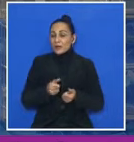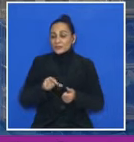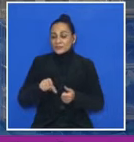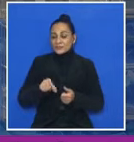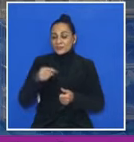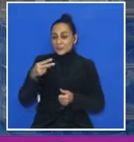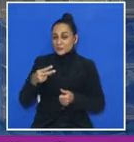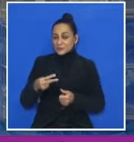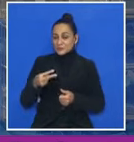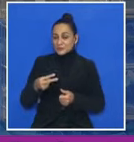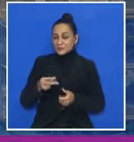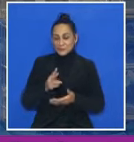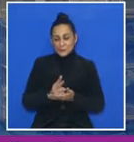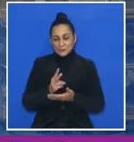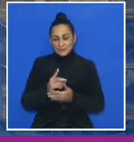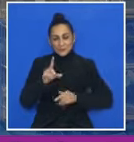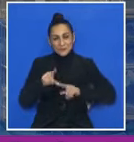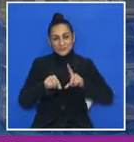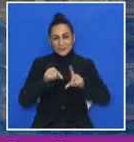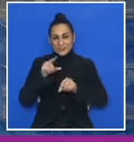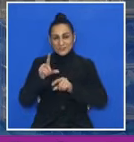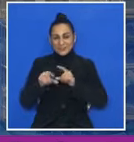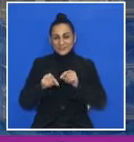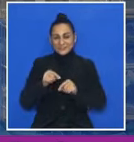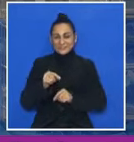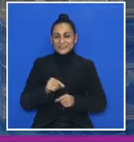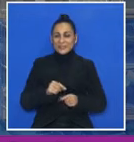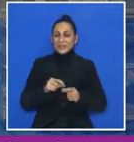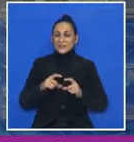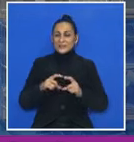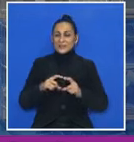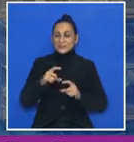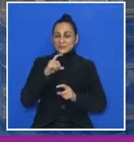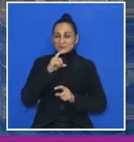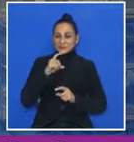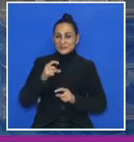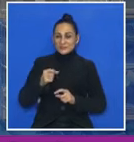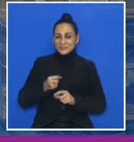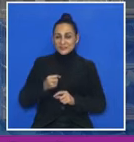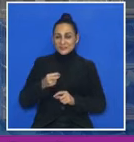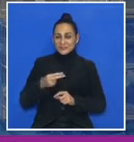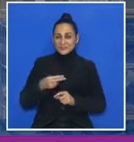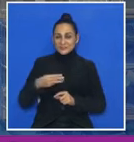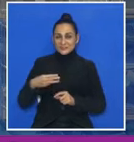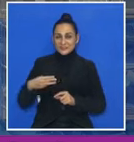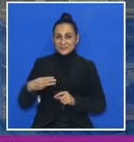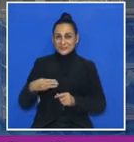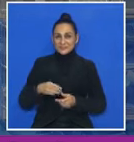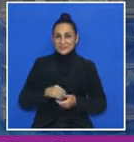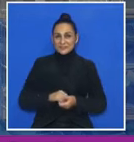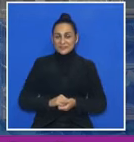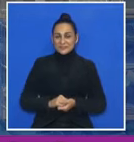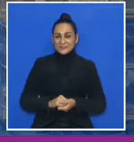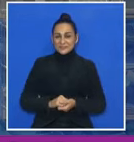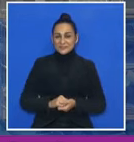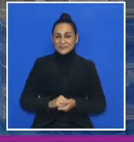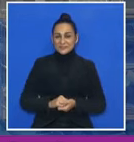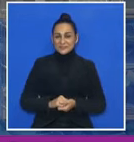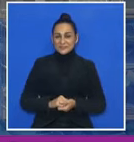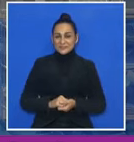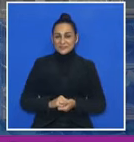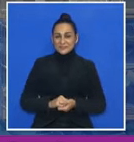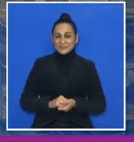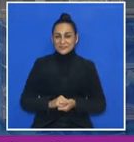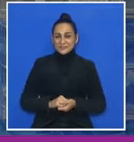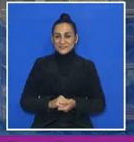números. Vamos seguir sorteando. Bola verde, número 23. Verde,